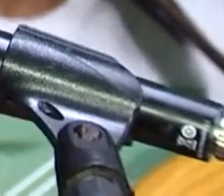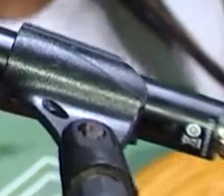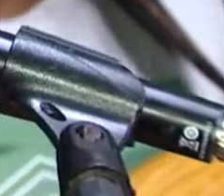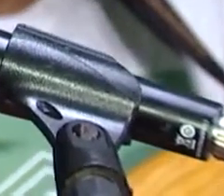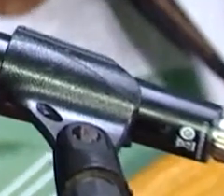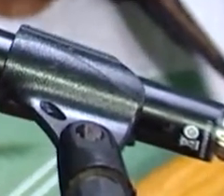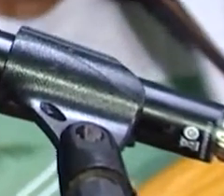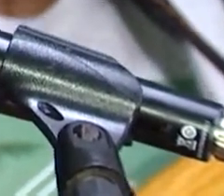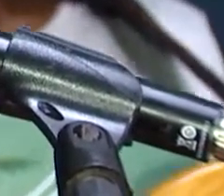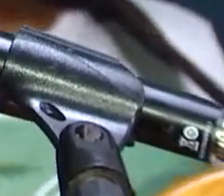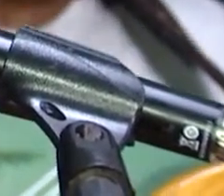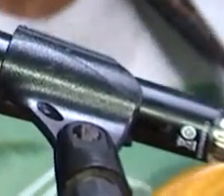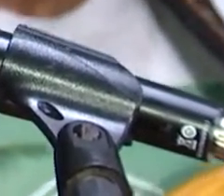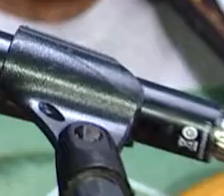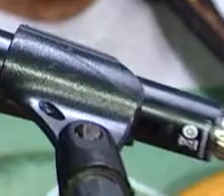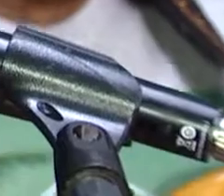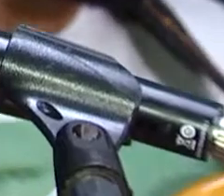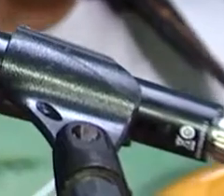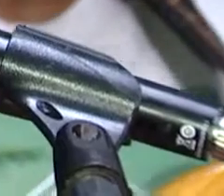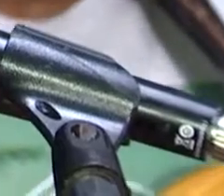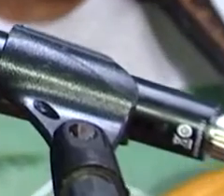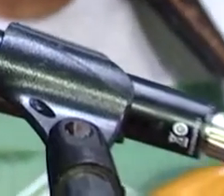tell. I can't see.